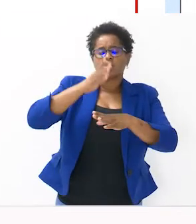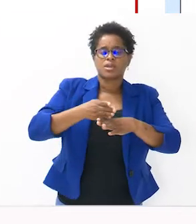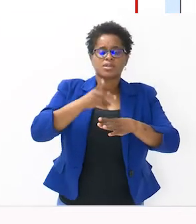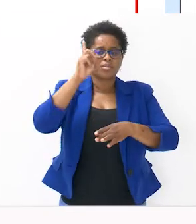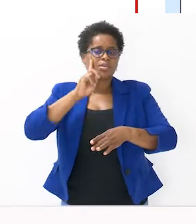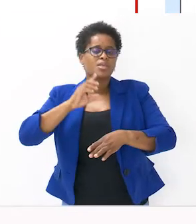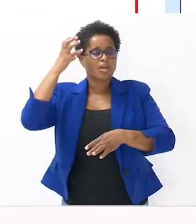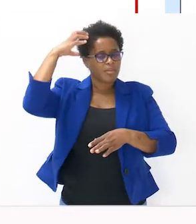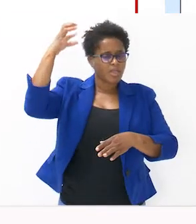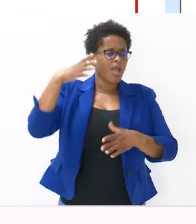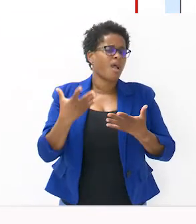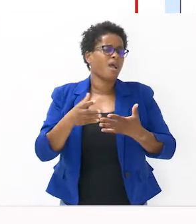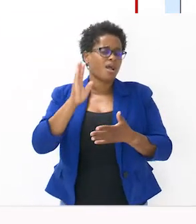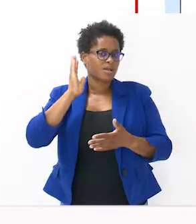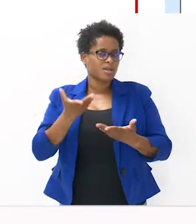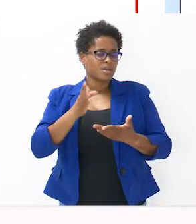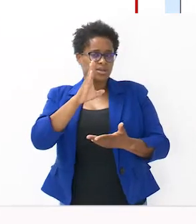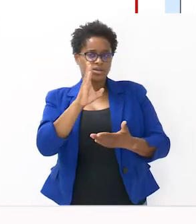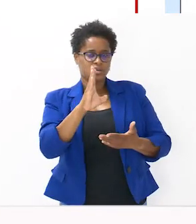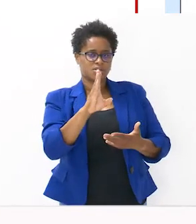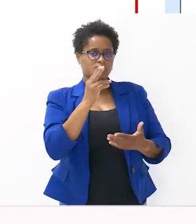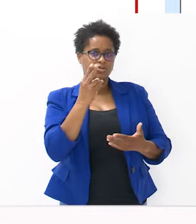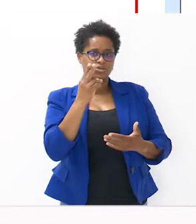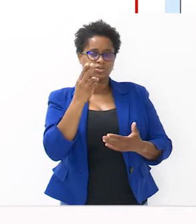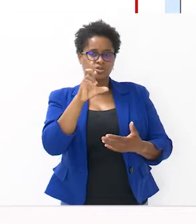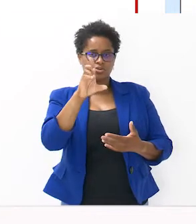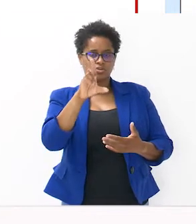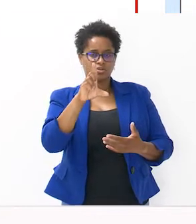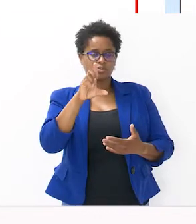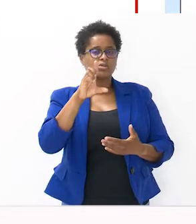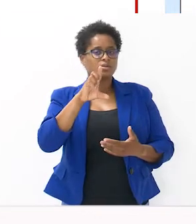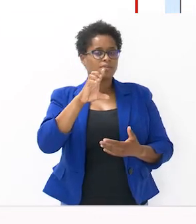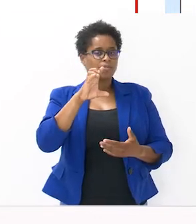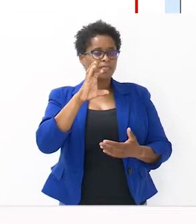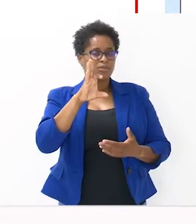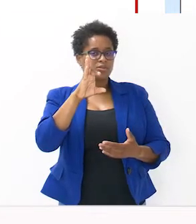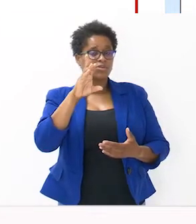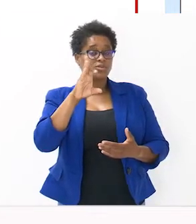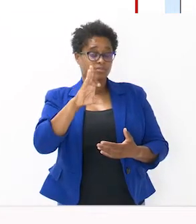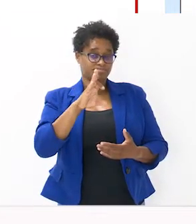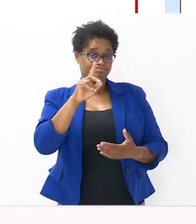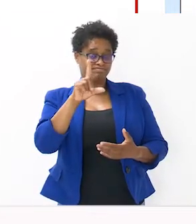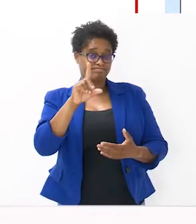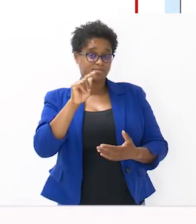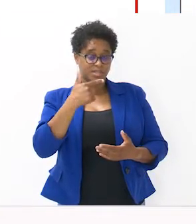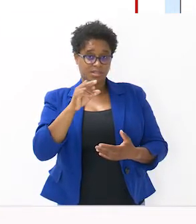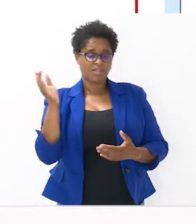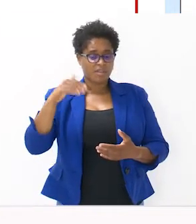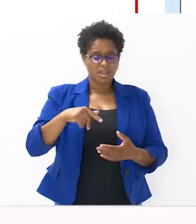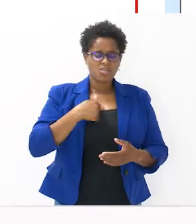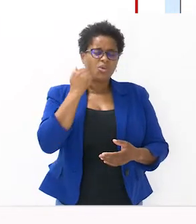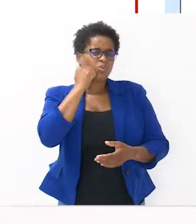Princesa. Ah, Julieta, vem cá. Estou com dores de barriga. Não aguento,